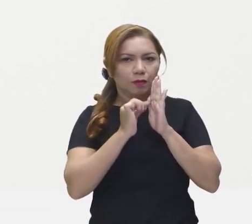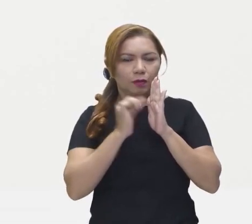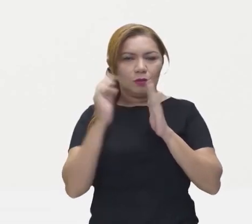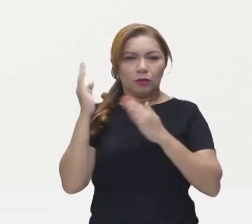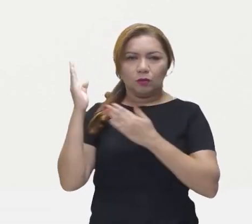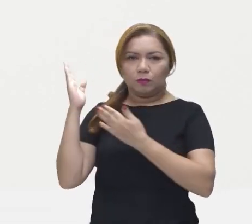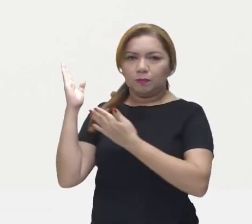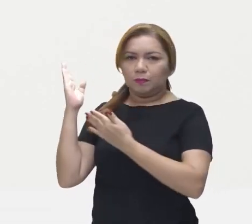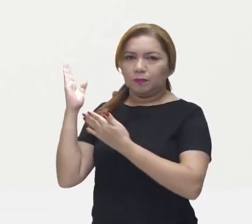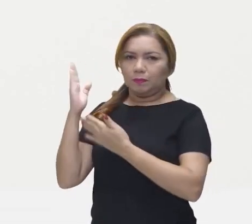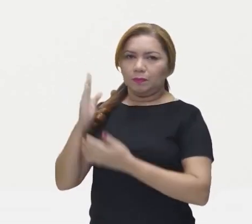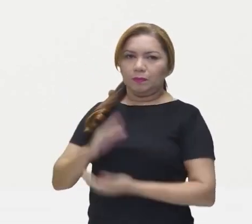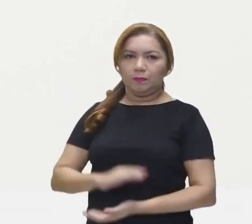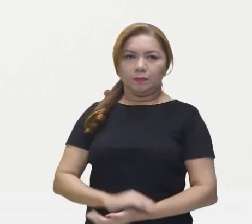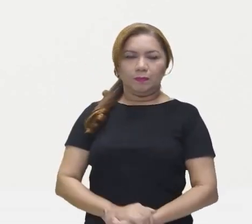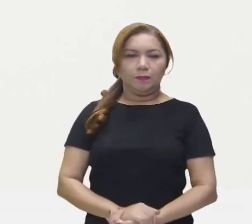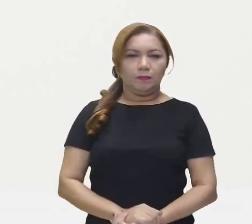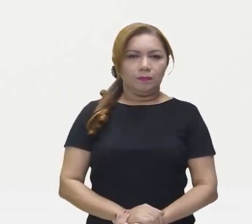que